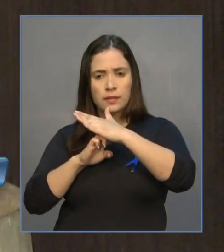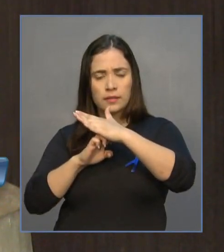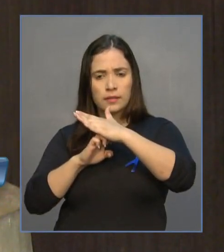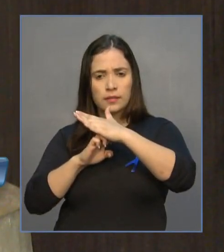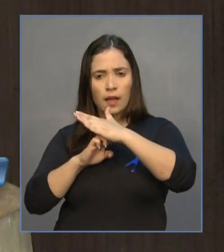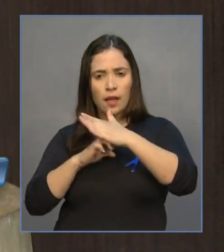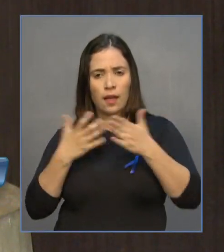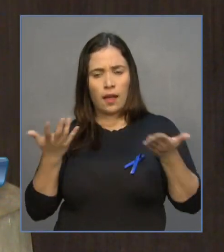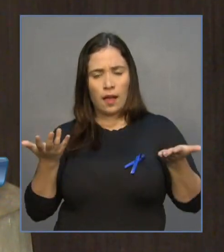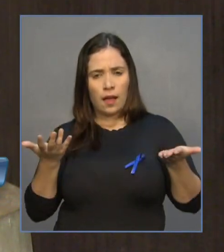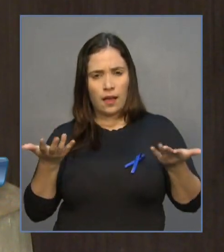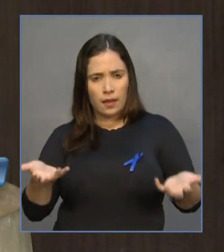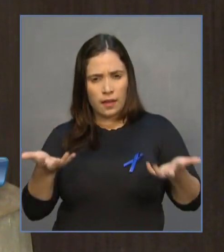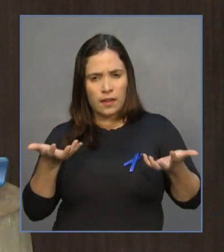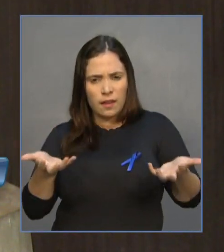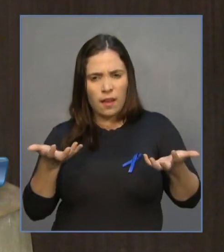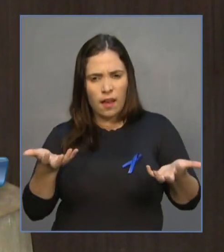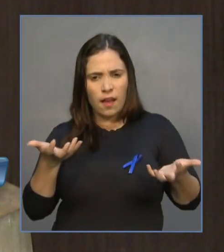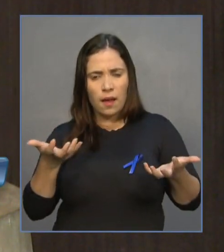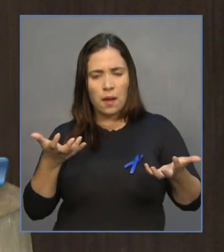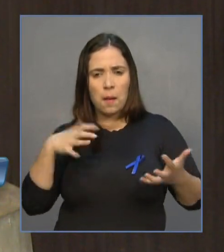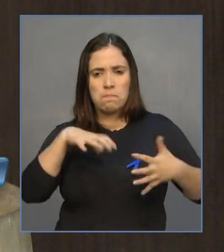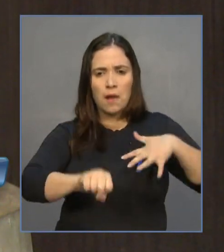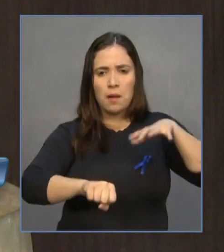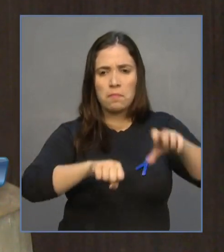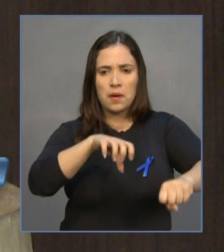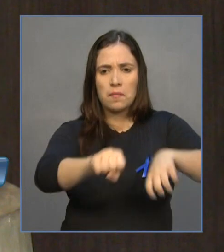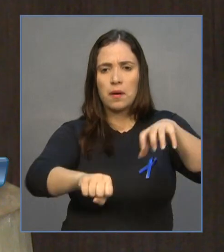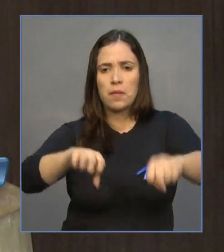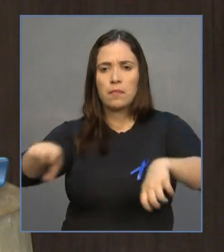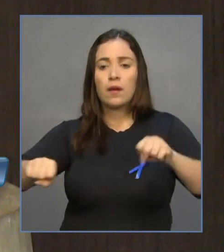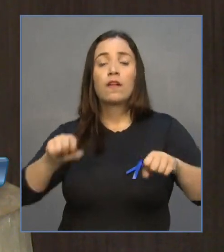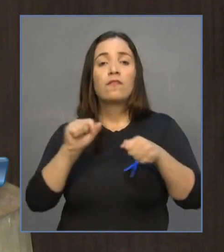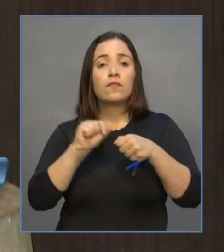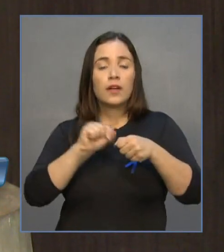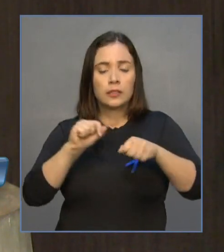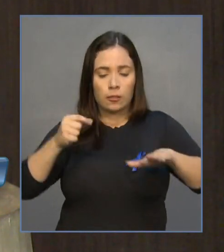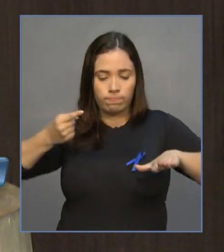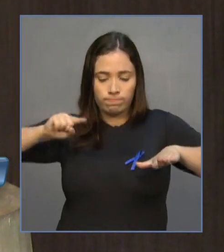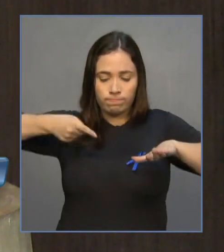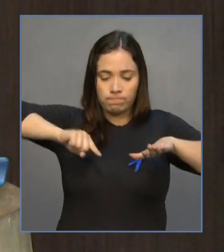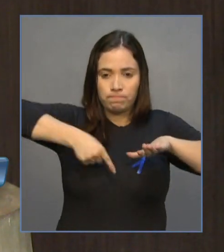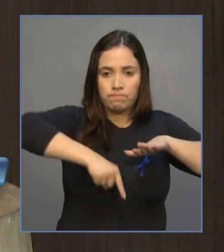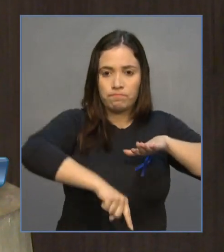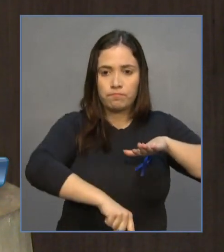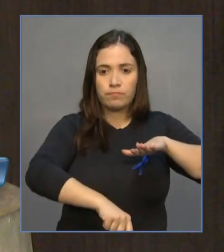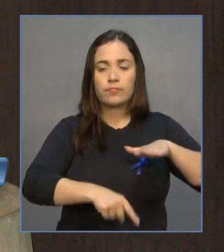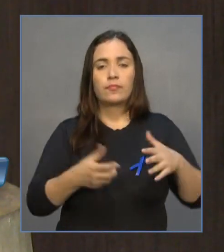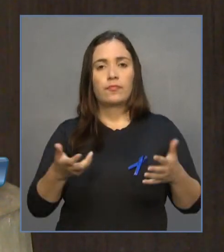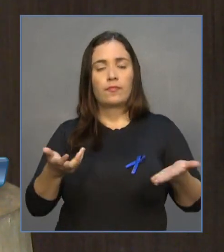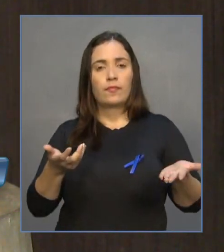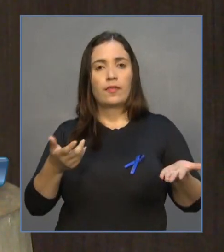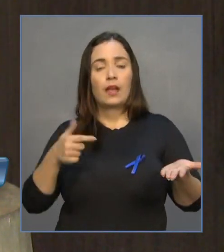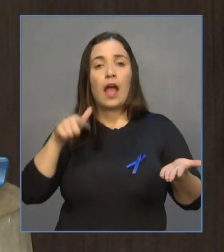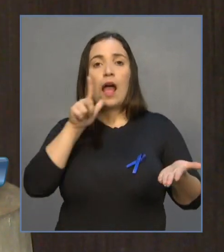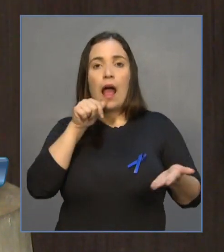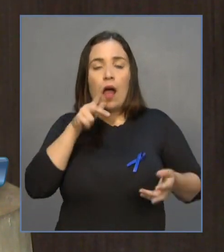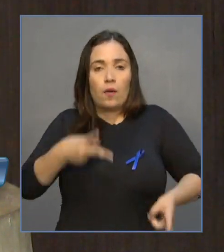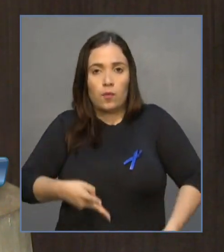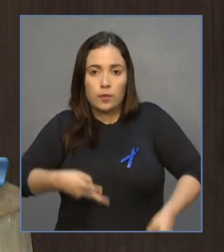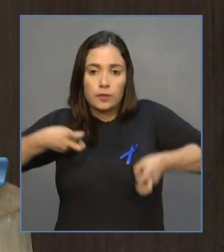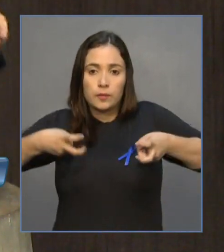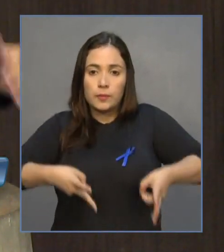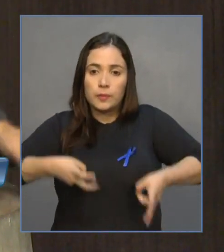ser carreado para a construção de 46 postos, para tirarem esses poços, a água